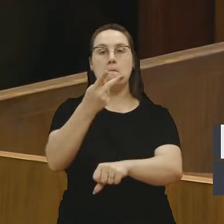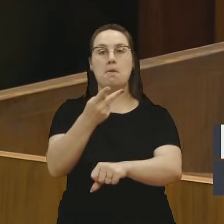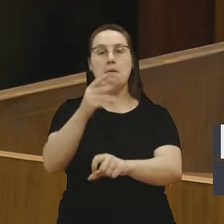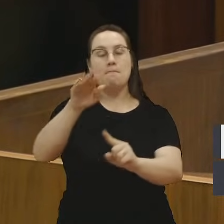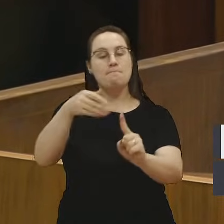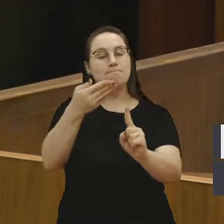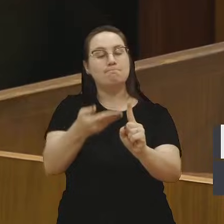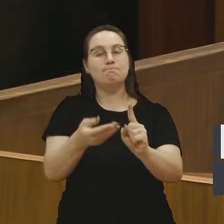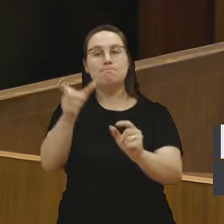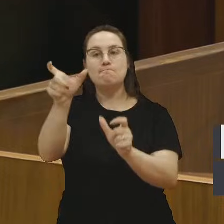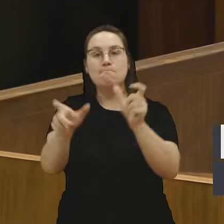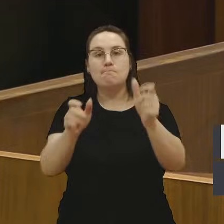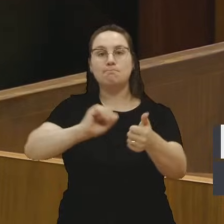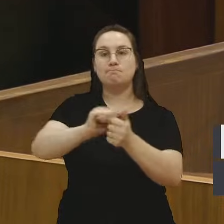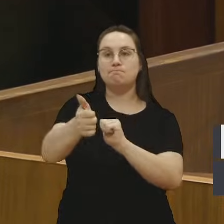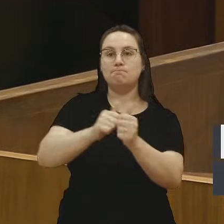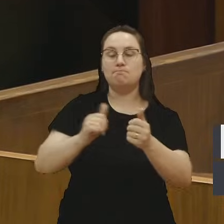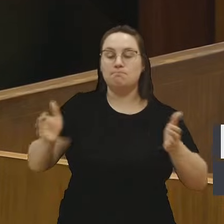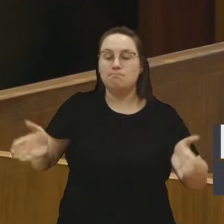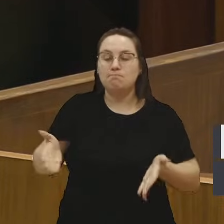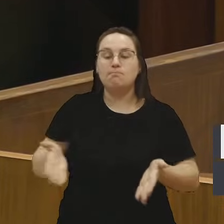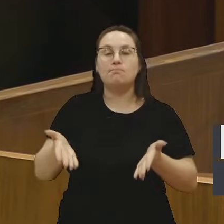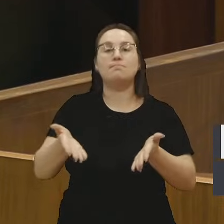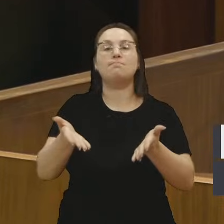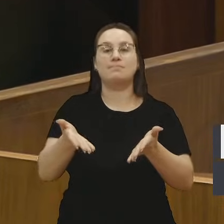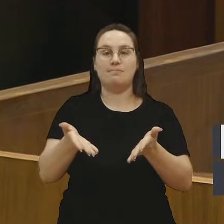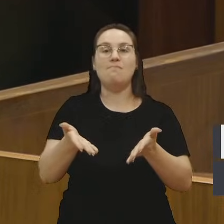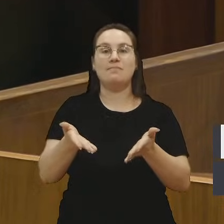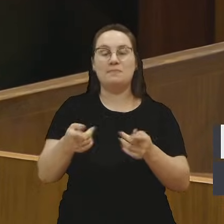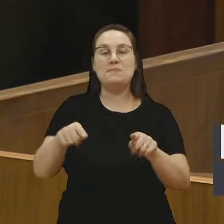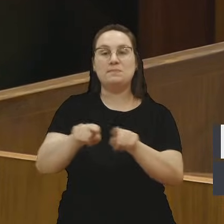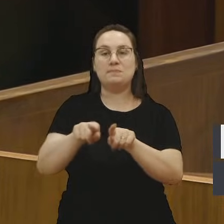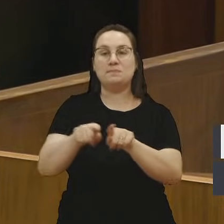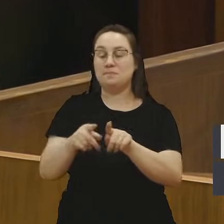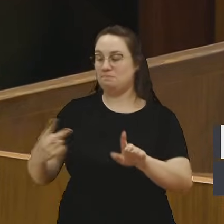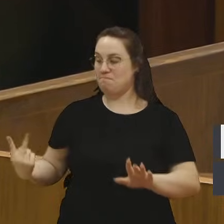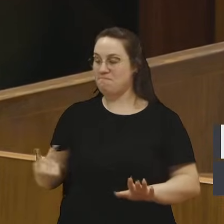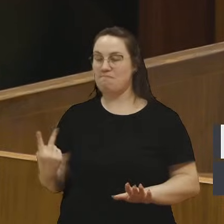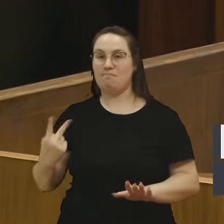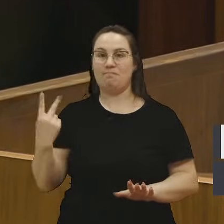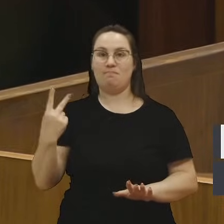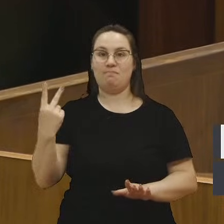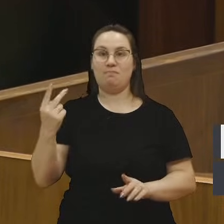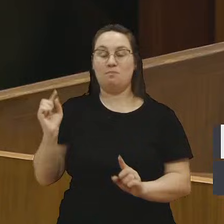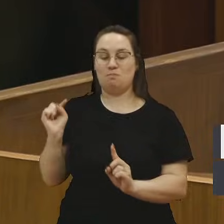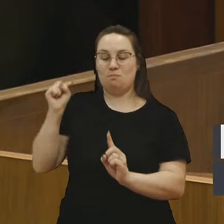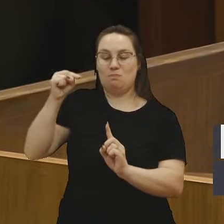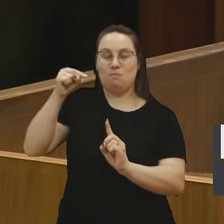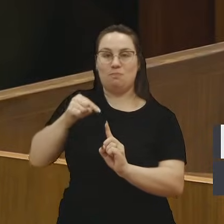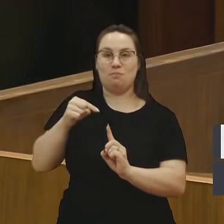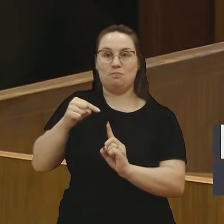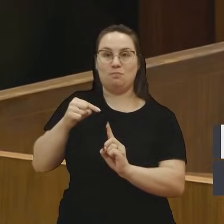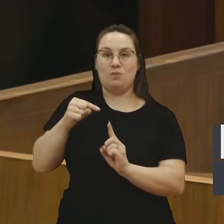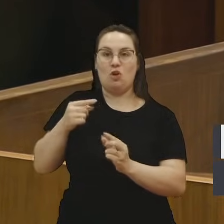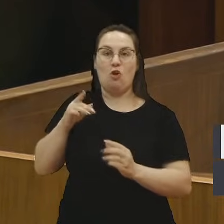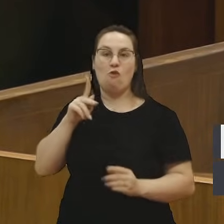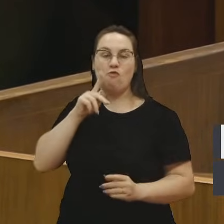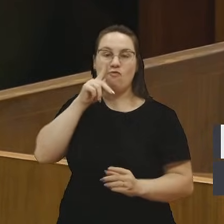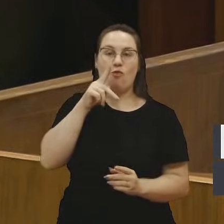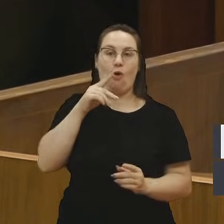treinadores, dirigentes, incentivadores, estamos também valorizando esses princípios que fortalecem a nossa